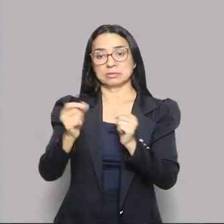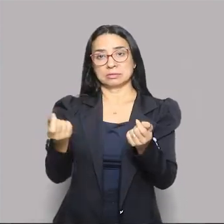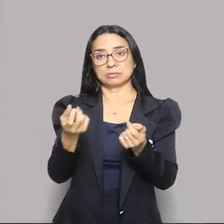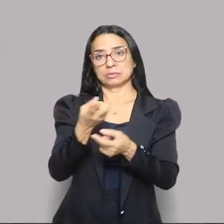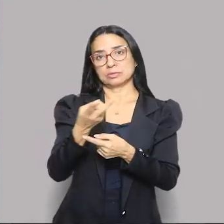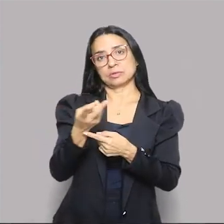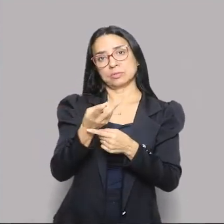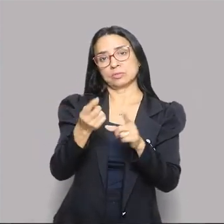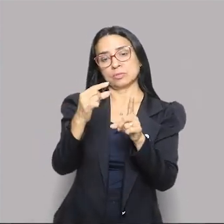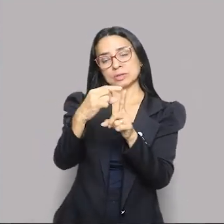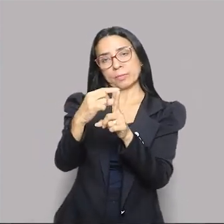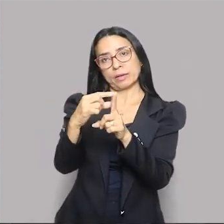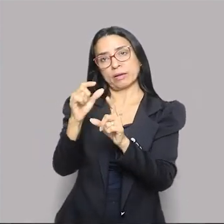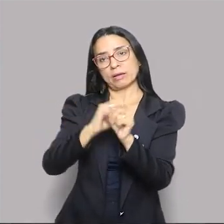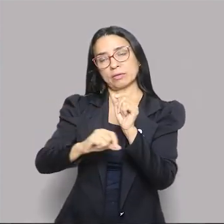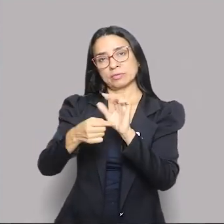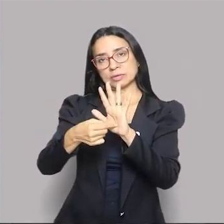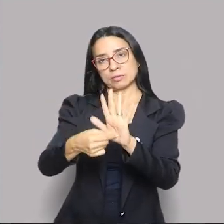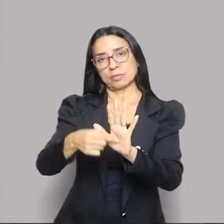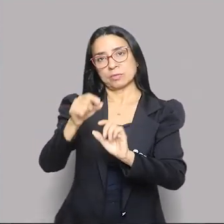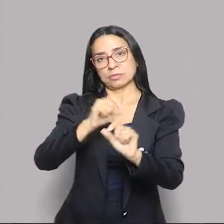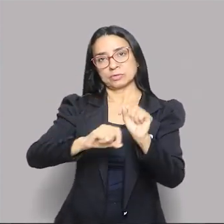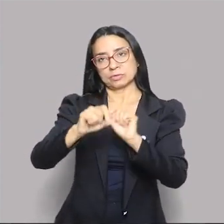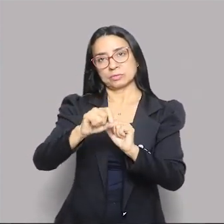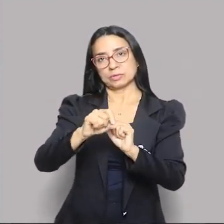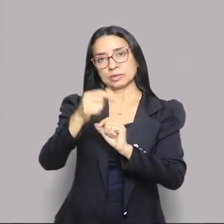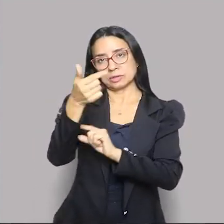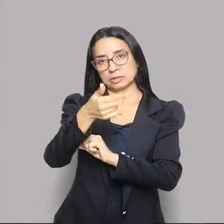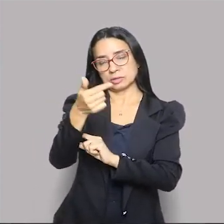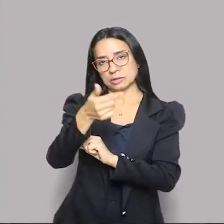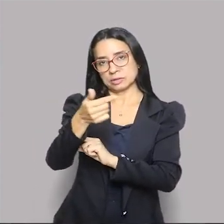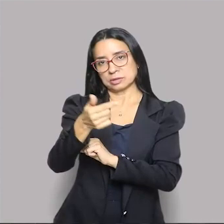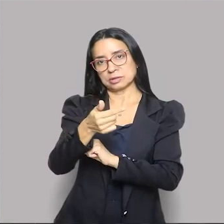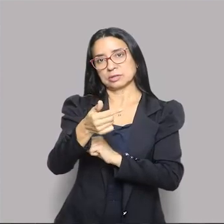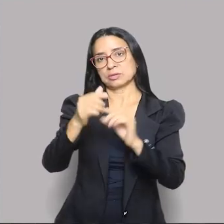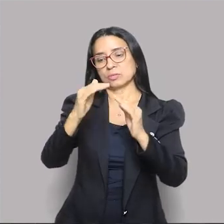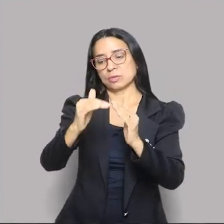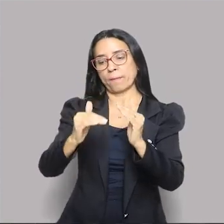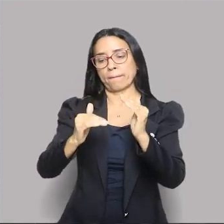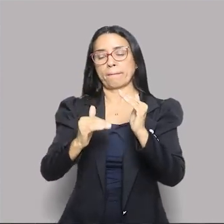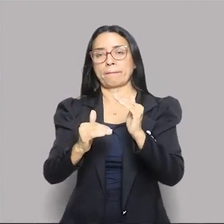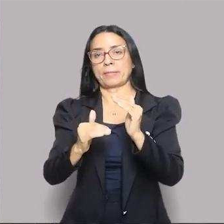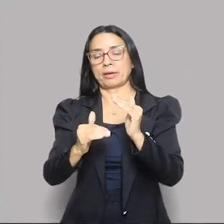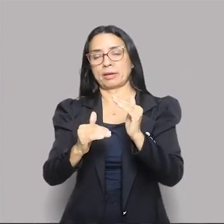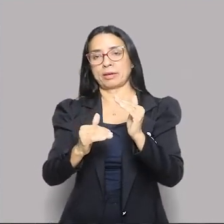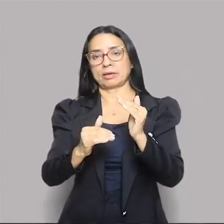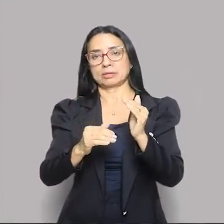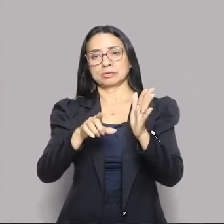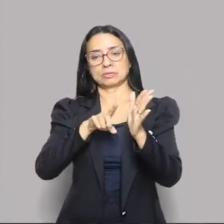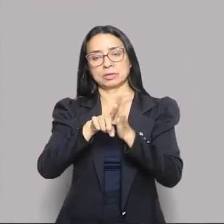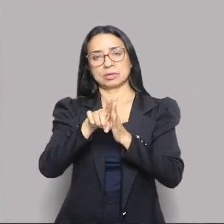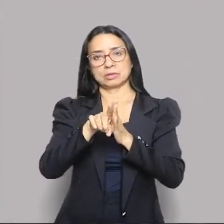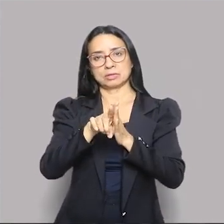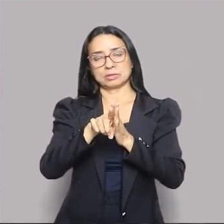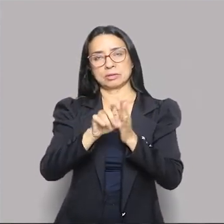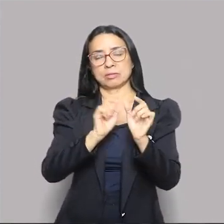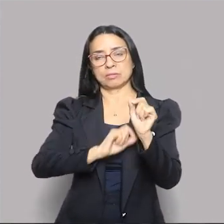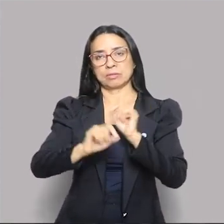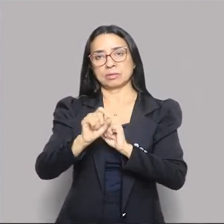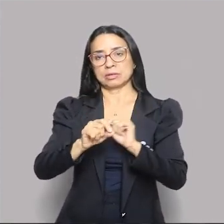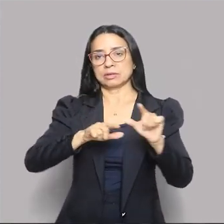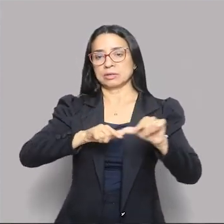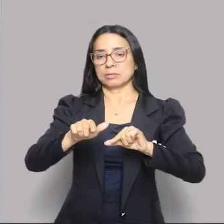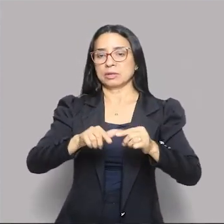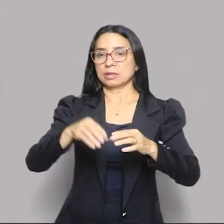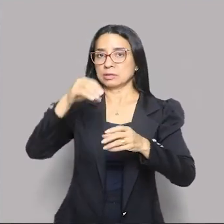dois operadores que mostram aí a segunda parte, ou seja, a segunda questão a ser trabalhada dentro